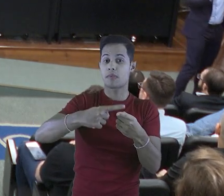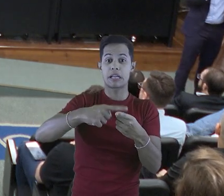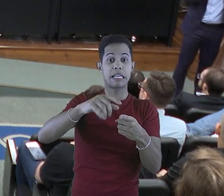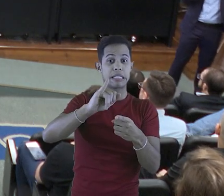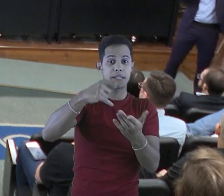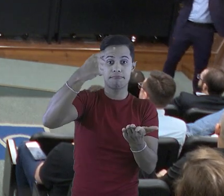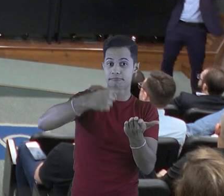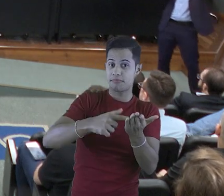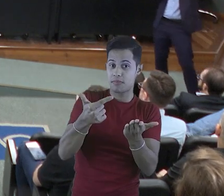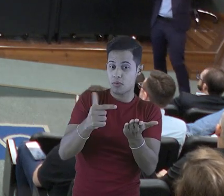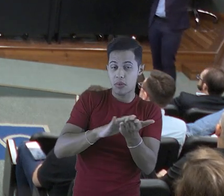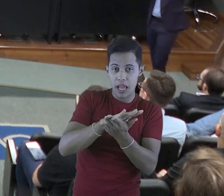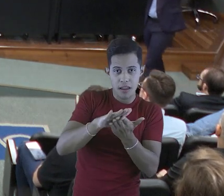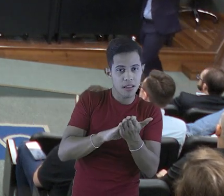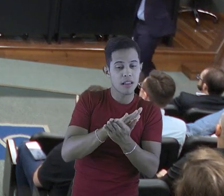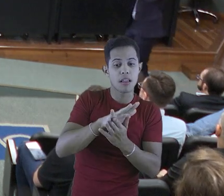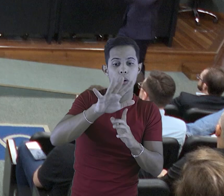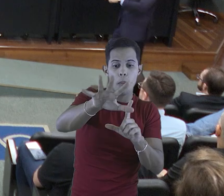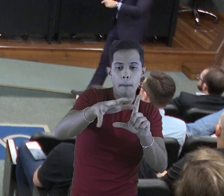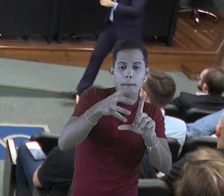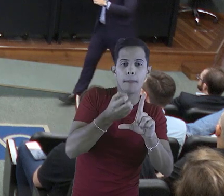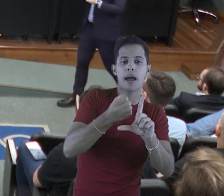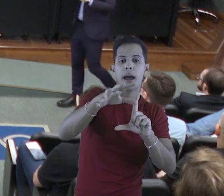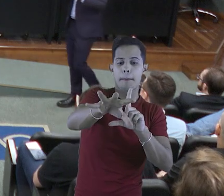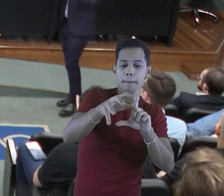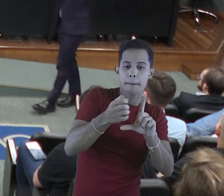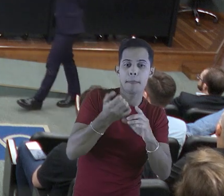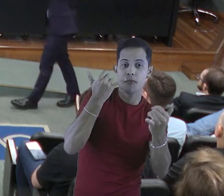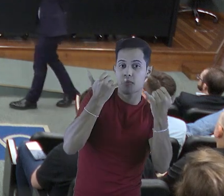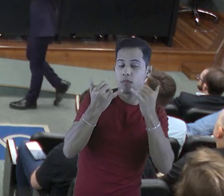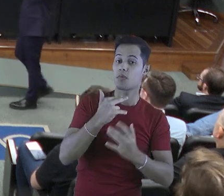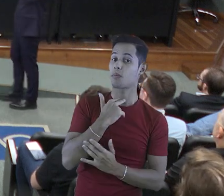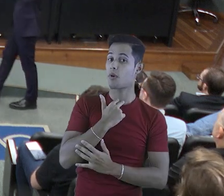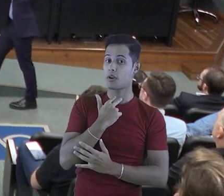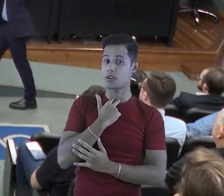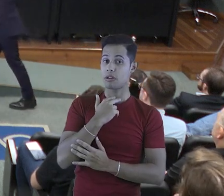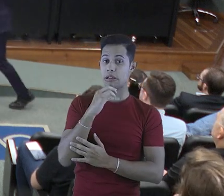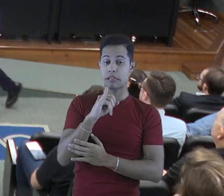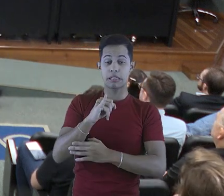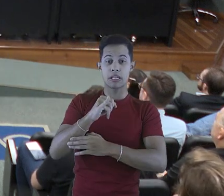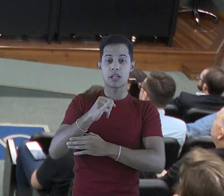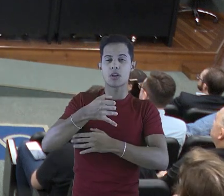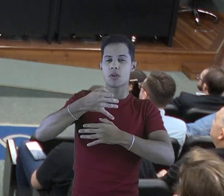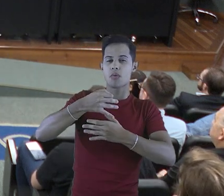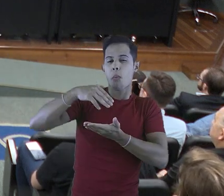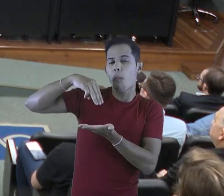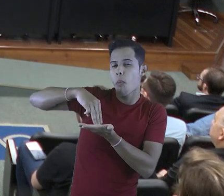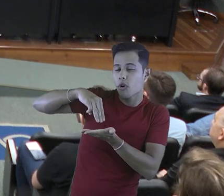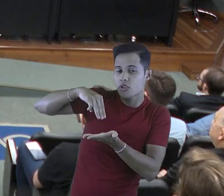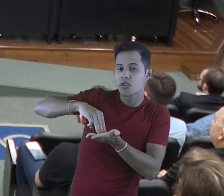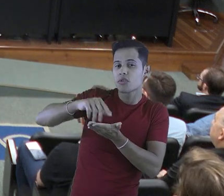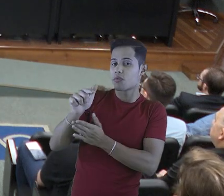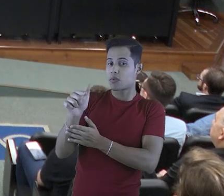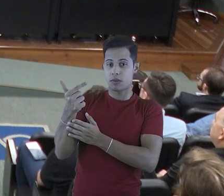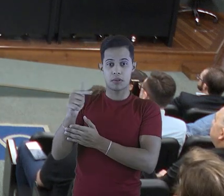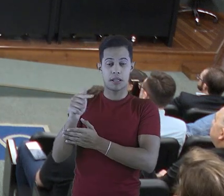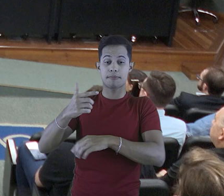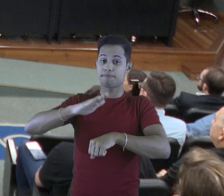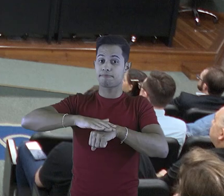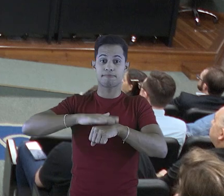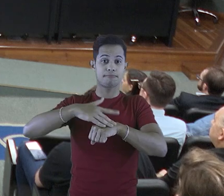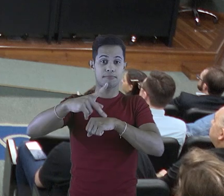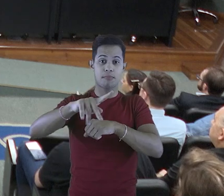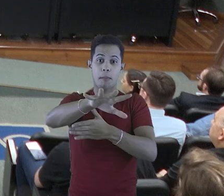E detalhe, você tem que dizer por que você está captando. Se você não disser, se não tiver adequação e necessidade, você não